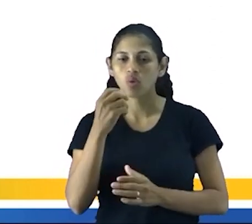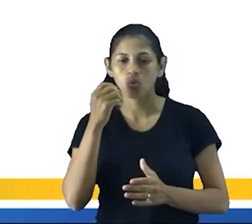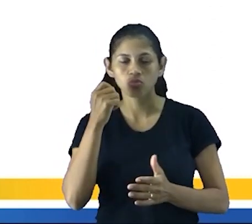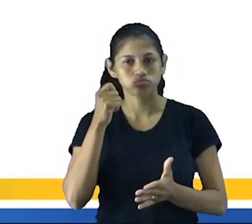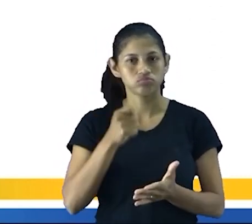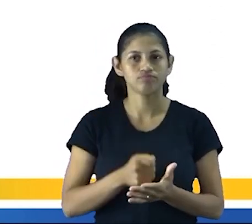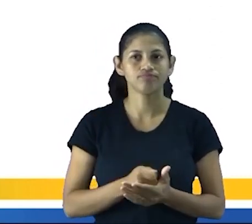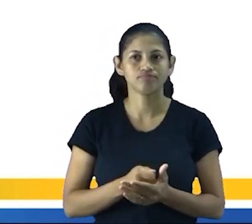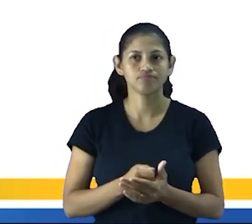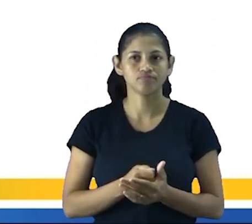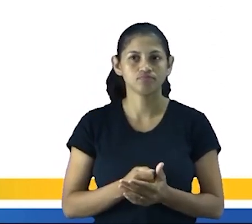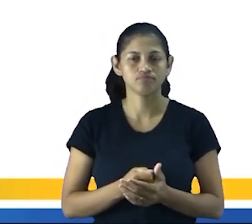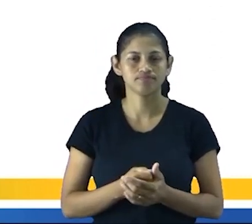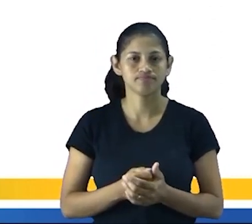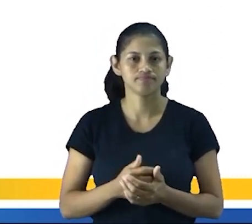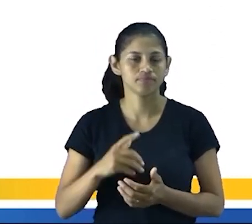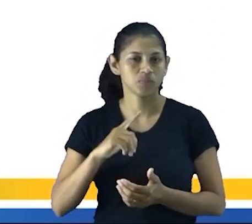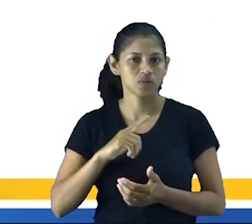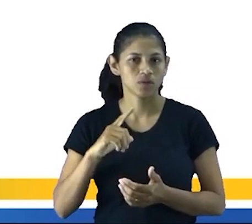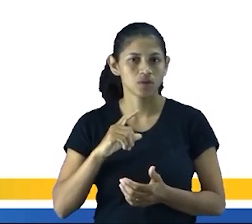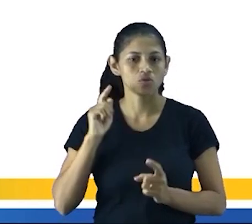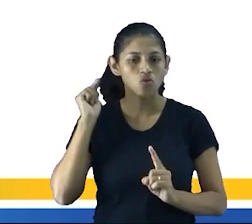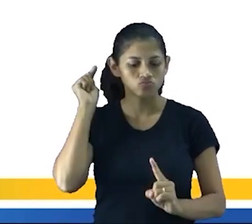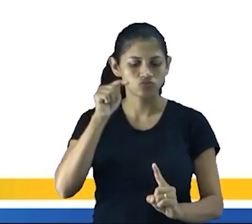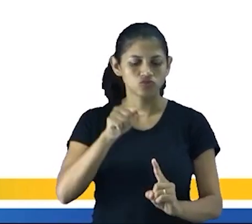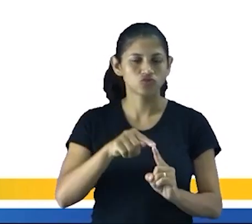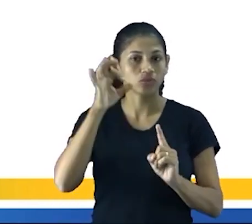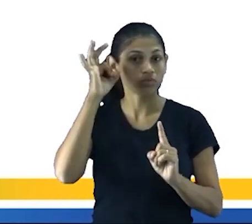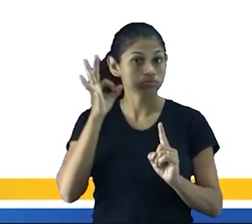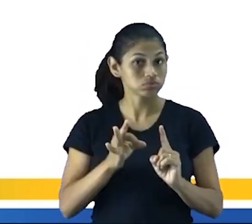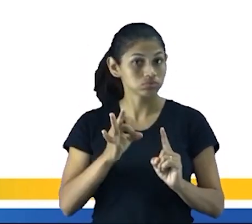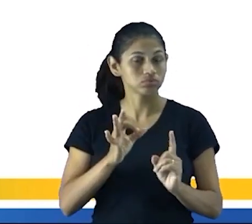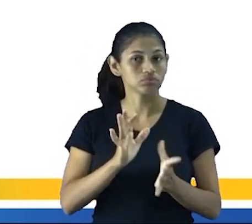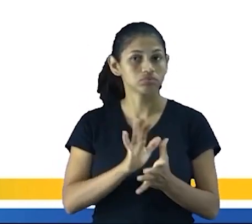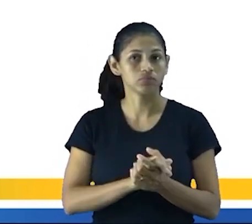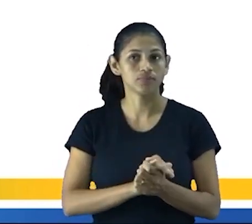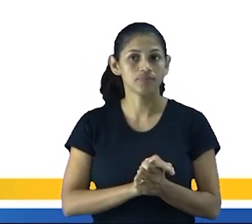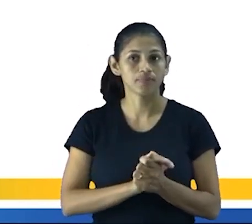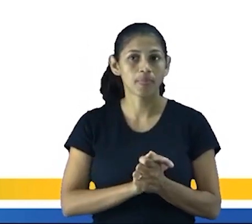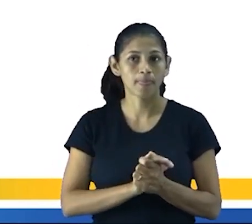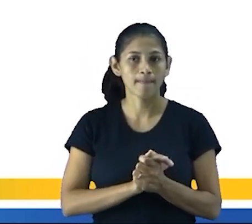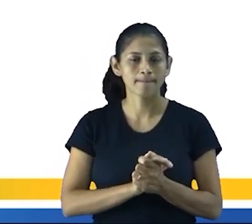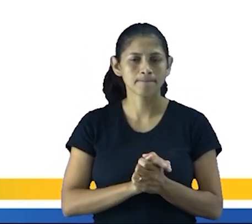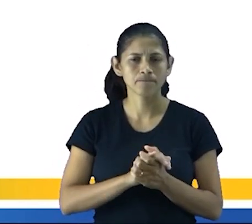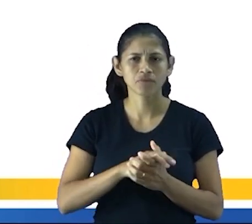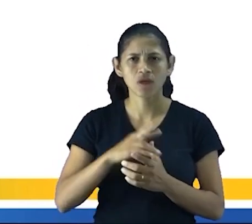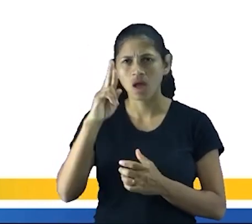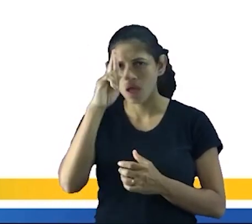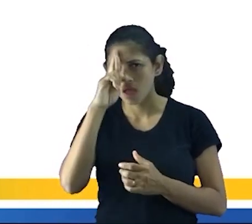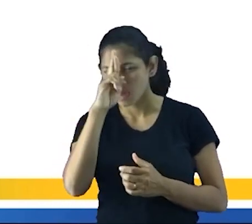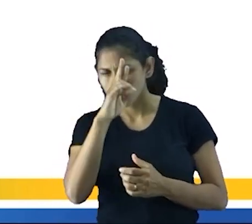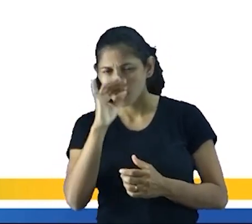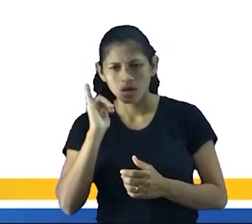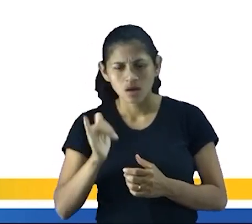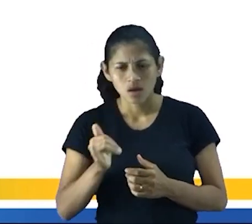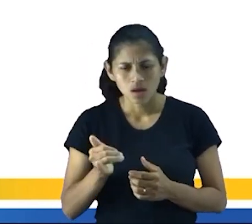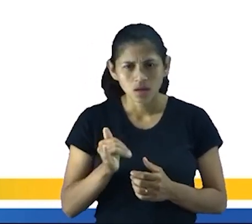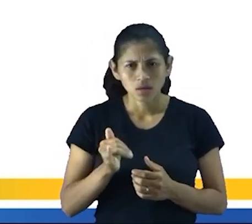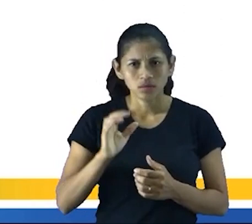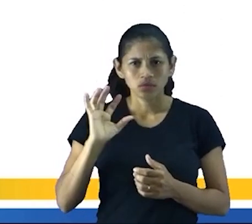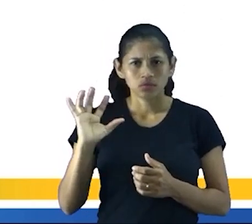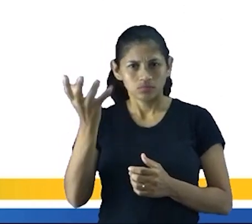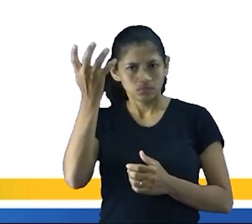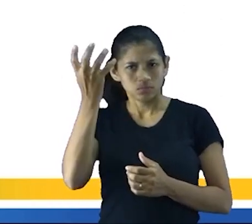fixa, tá? Os objetivos bem definidos. Relata acontecimentos, descreve uma pessoa,